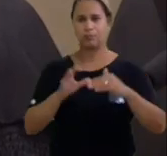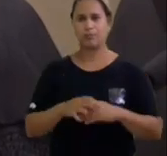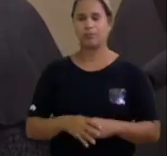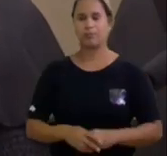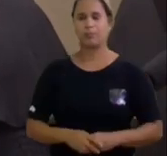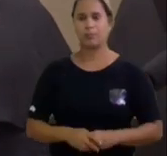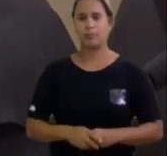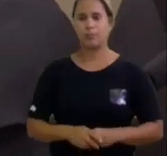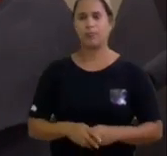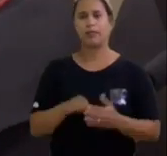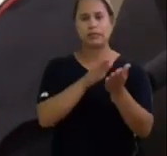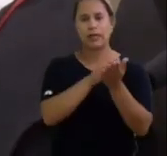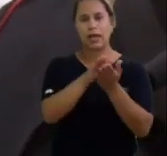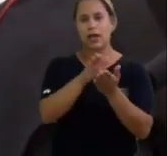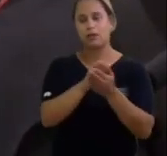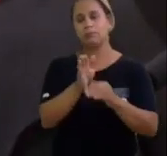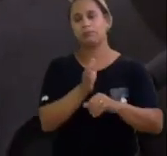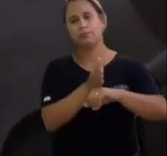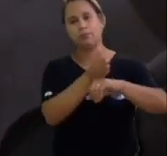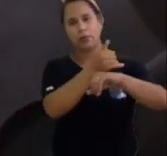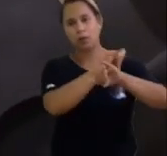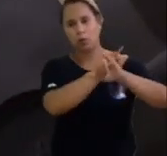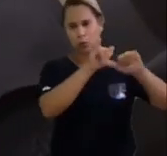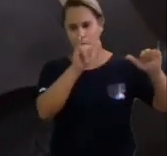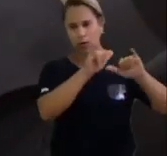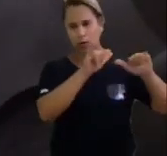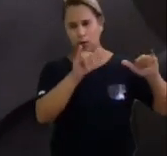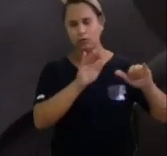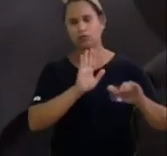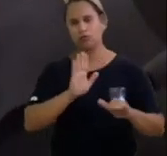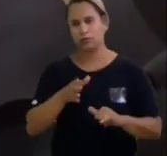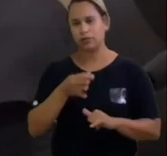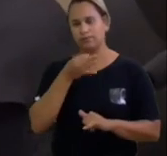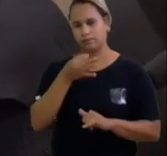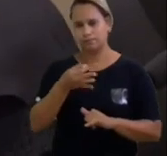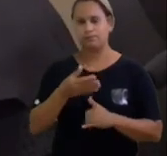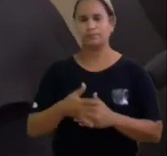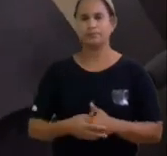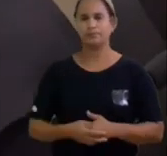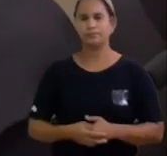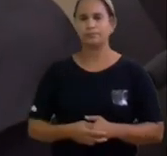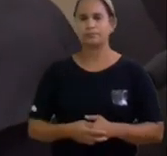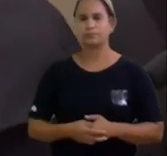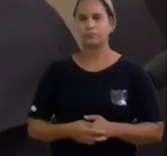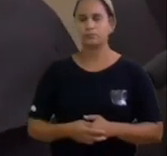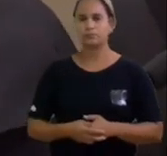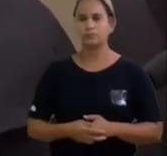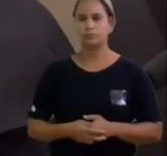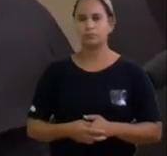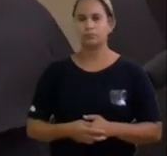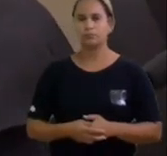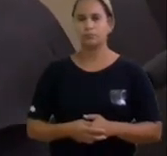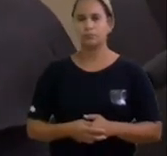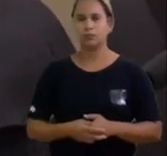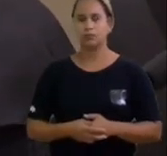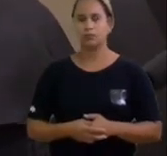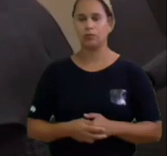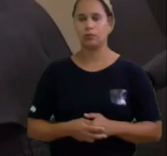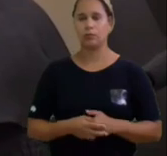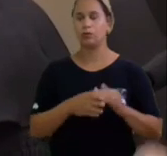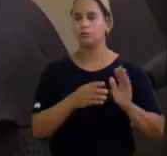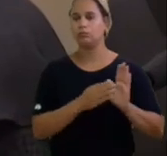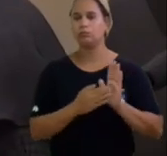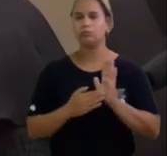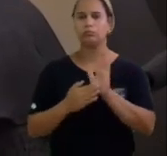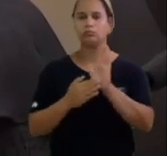de gasto em pré-campanha, como foi mencionado aqui. A partir daí, o parecer faz a correlação disso com a quebra de